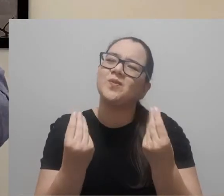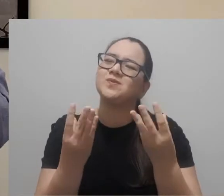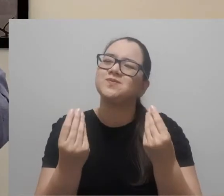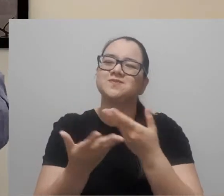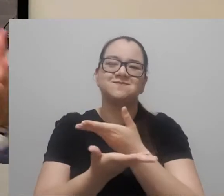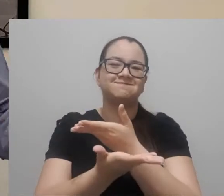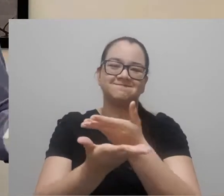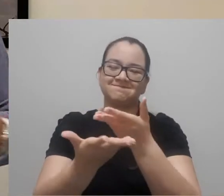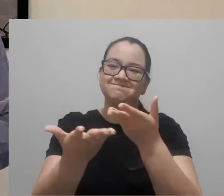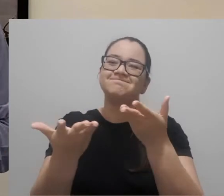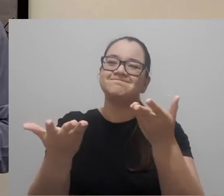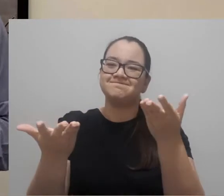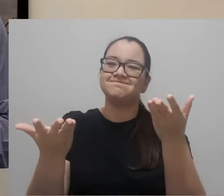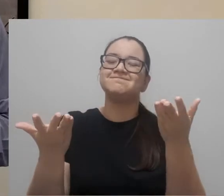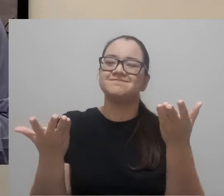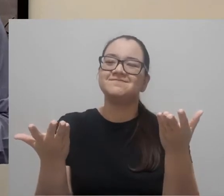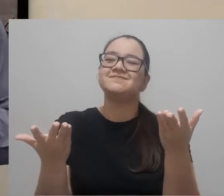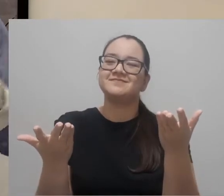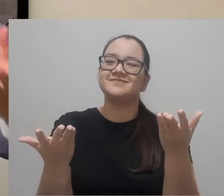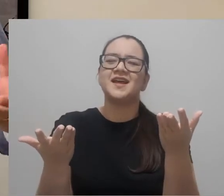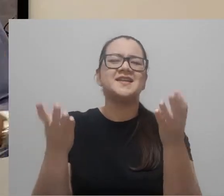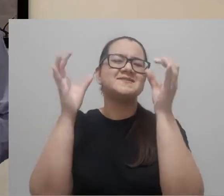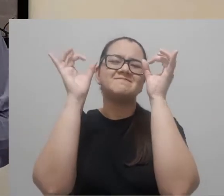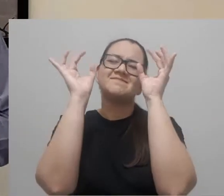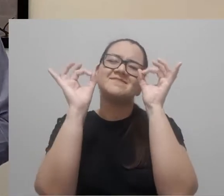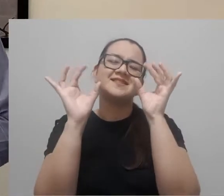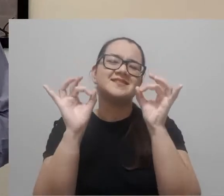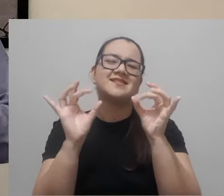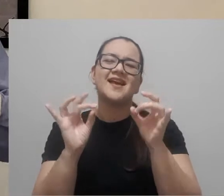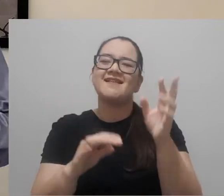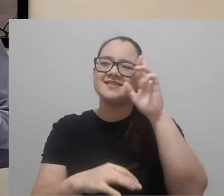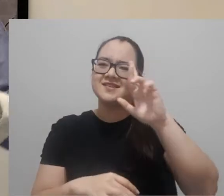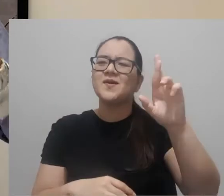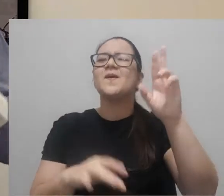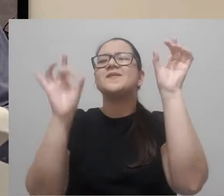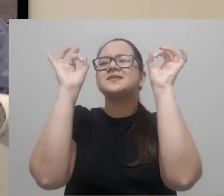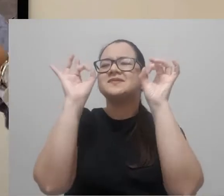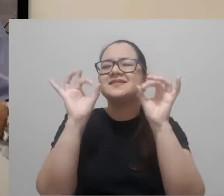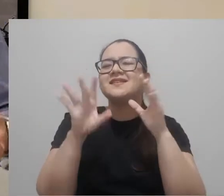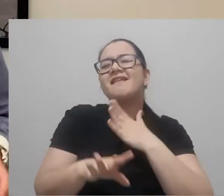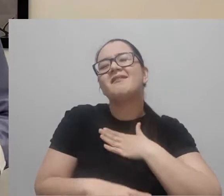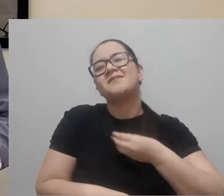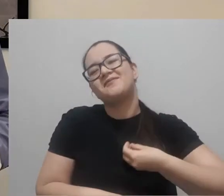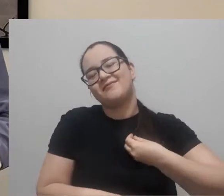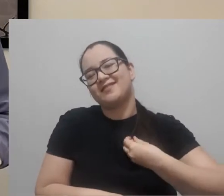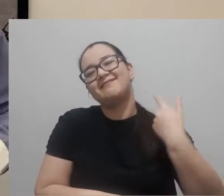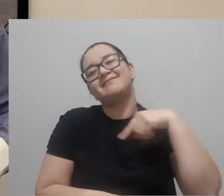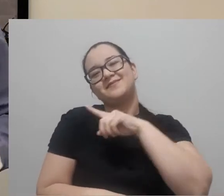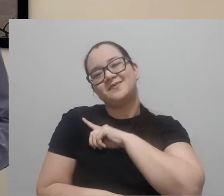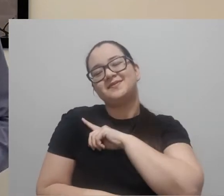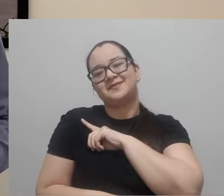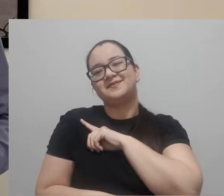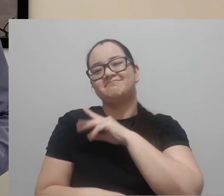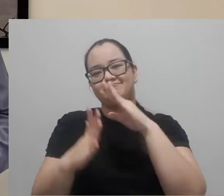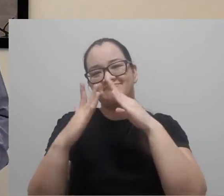amo todos vocês, que vocês são preciosos para o Senhor e para mim, para nós, para o nosso ministério,